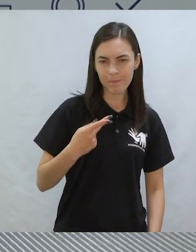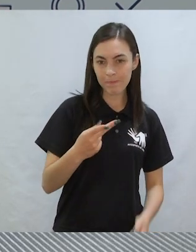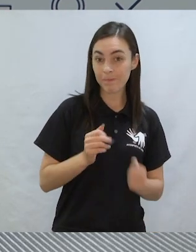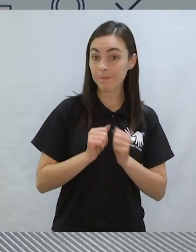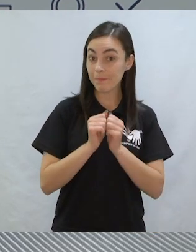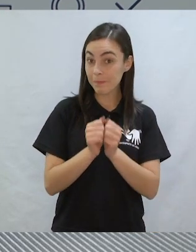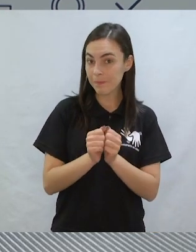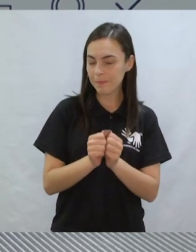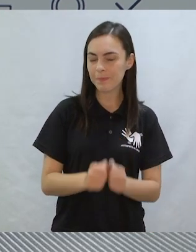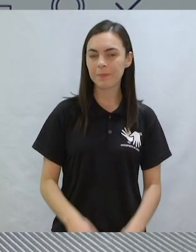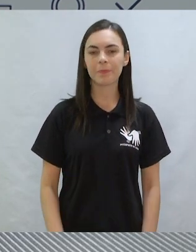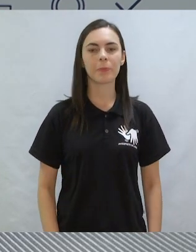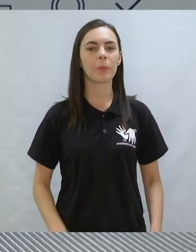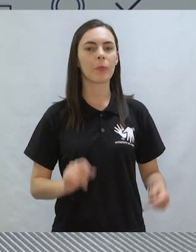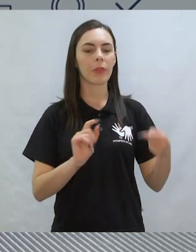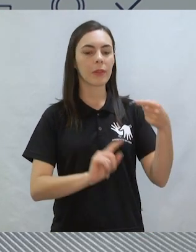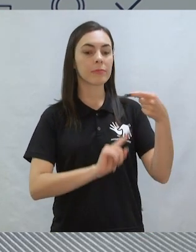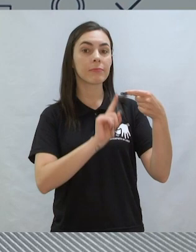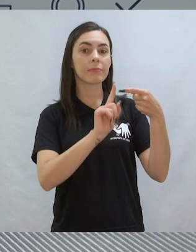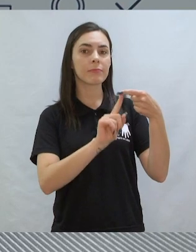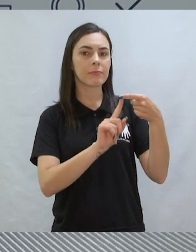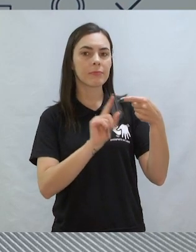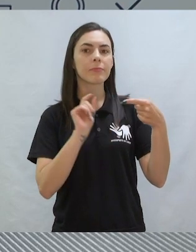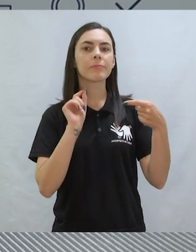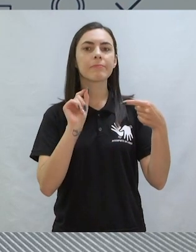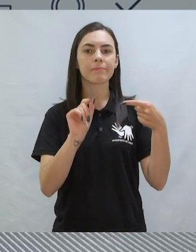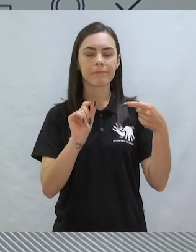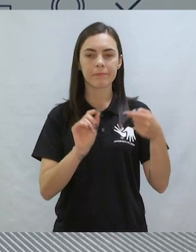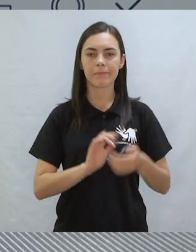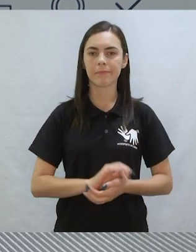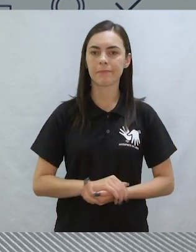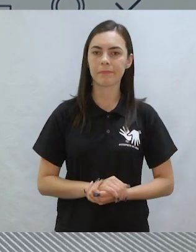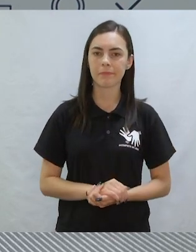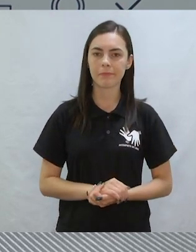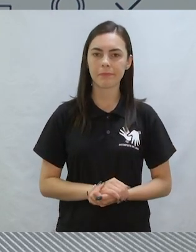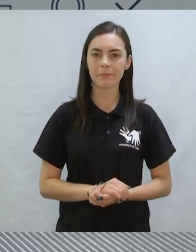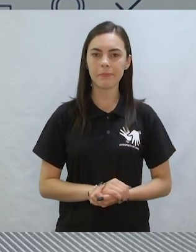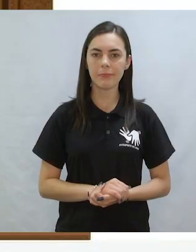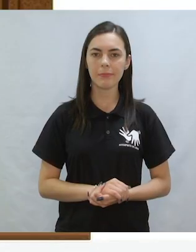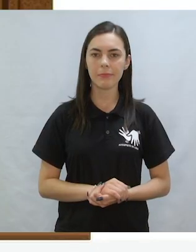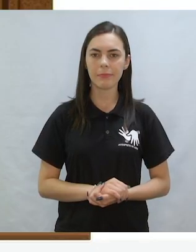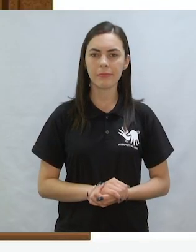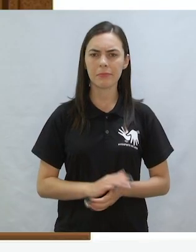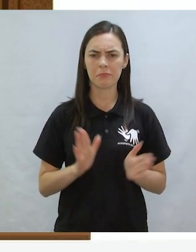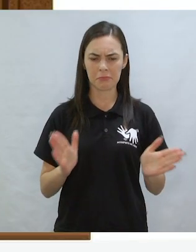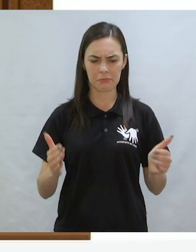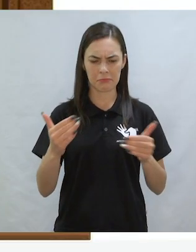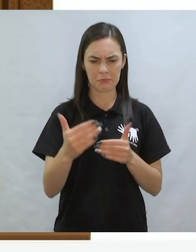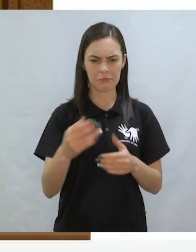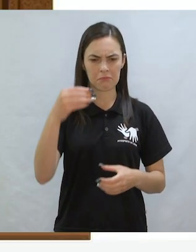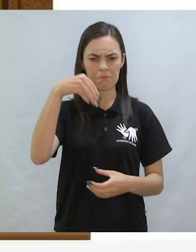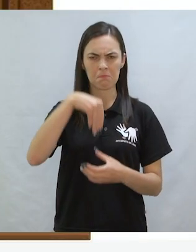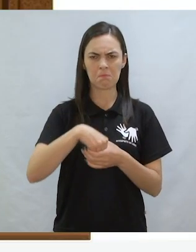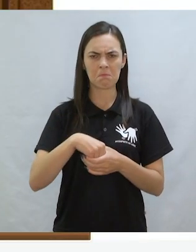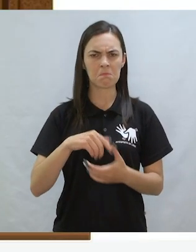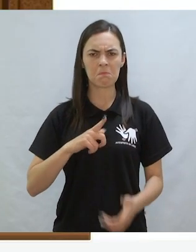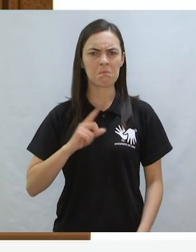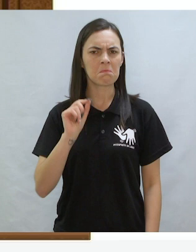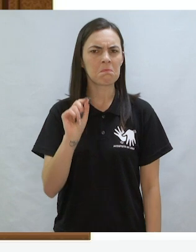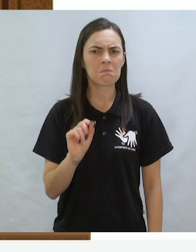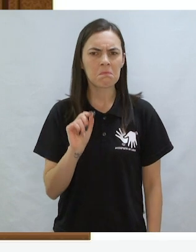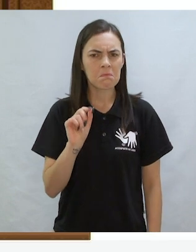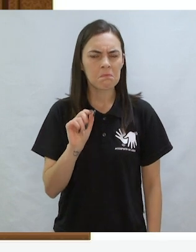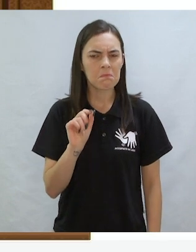então juntos? Então o primeiro ponto da nossa rotina vai ser o que tem na